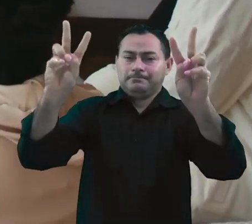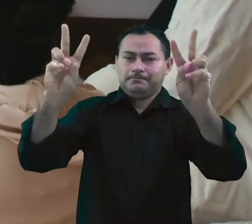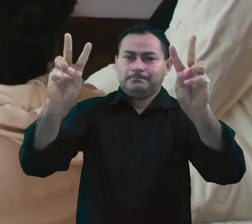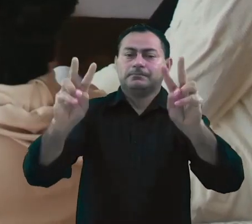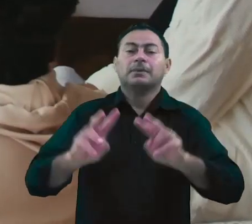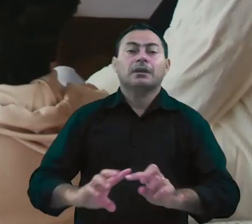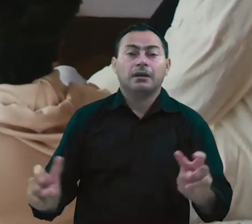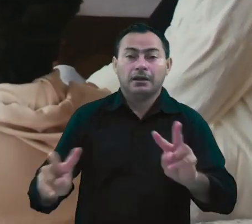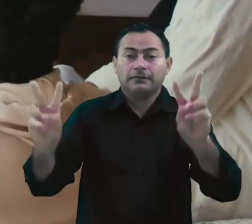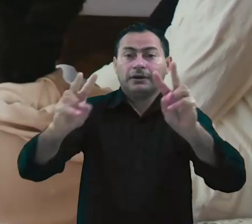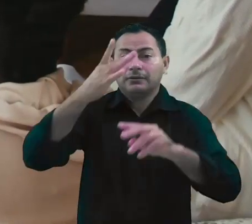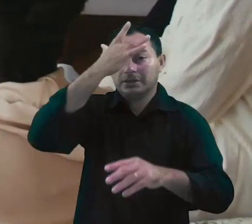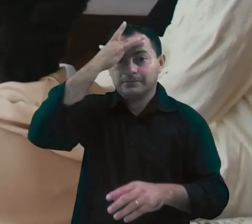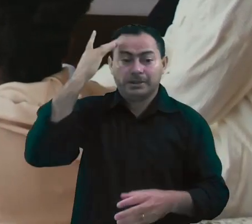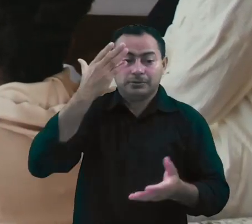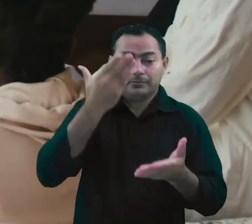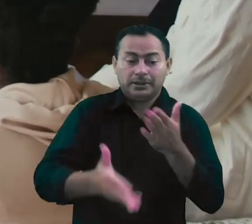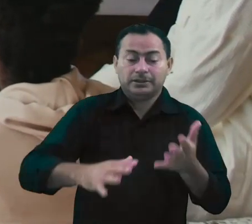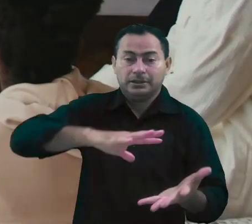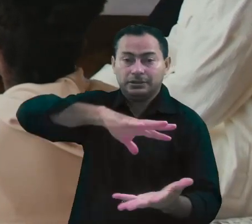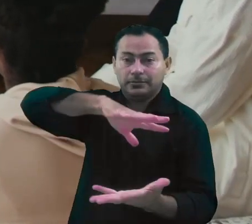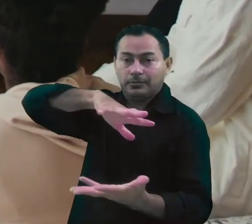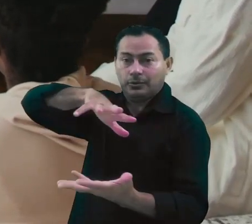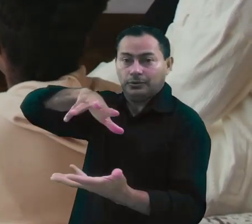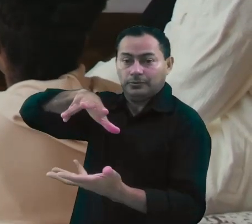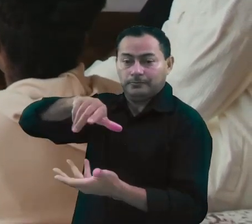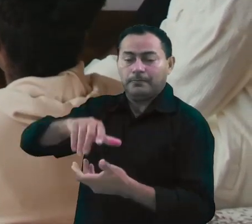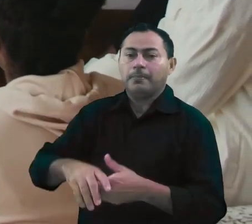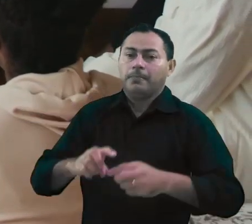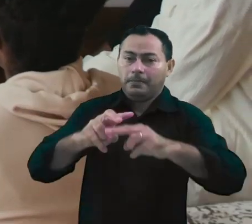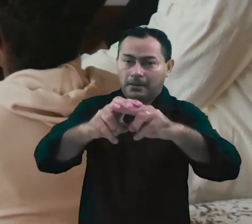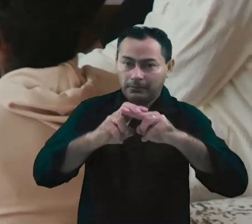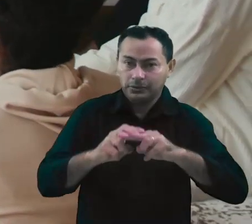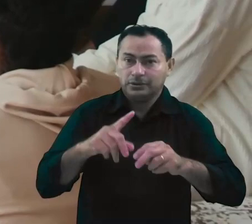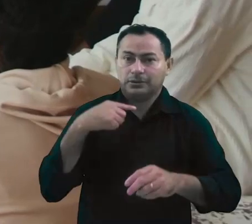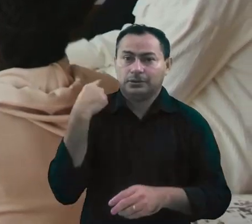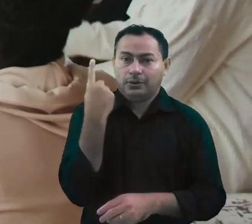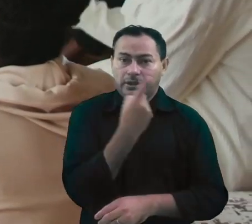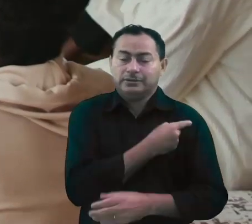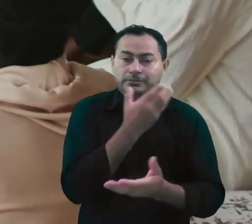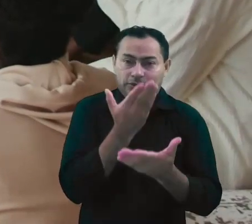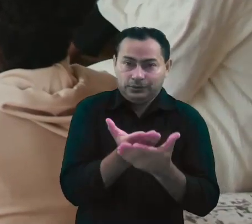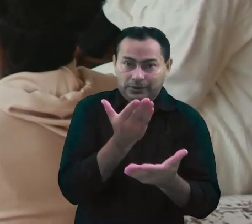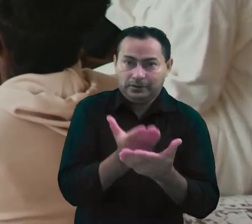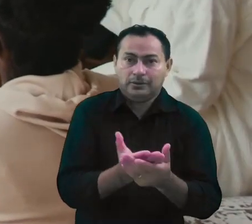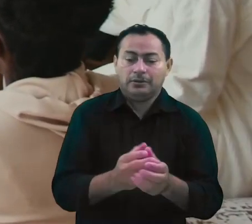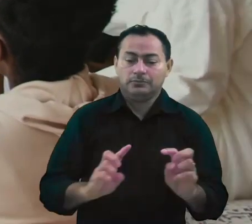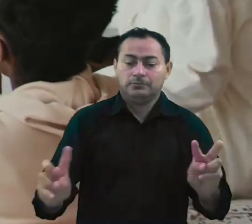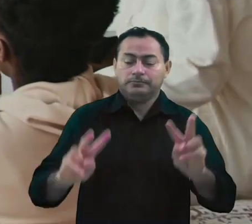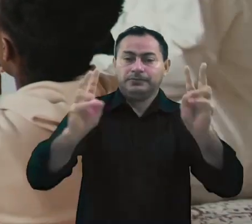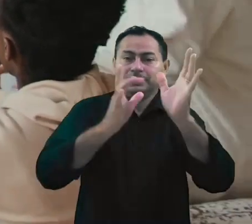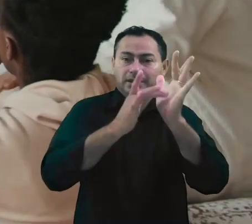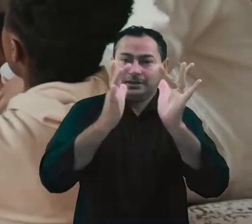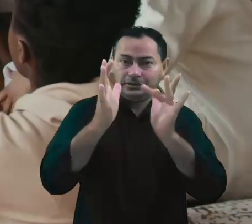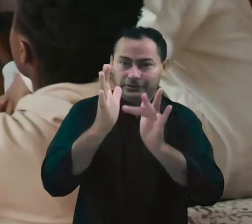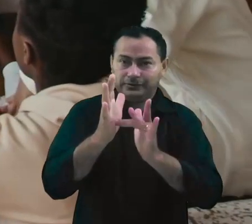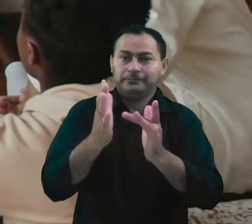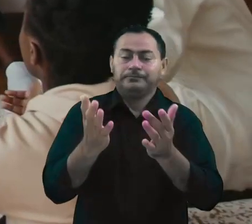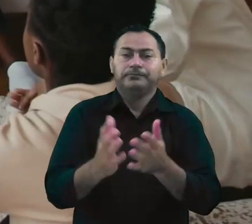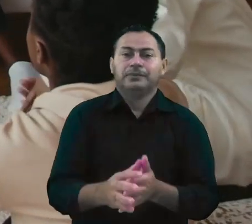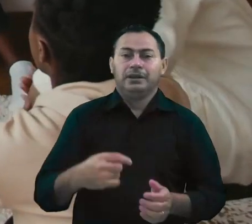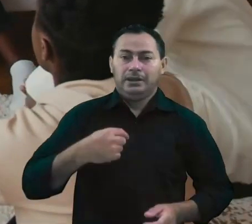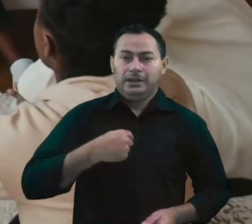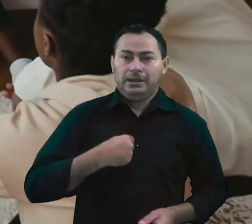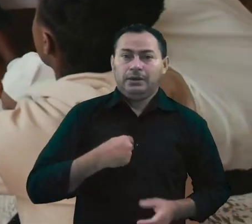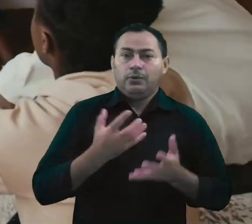valor aos perdidos deste mundo. É por isso que nós estamos estudando os valores de